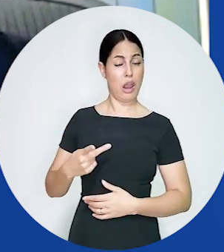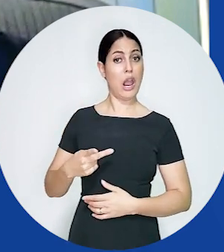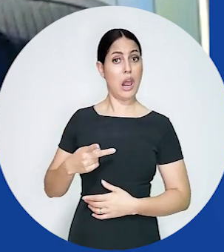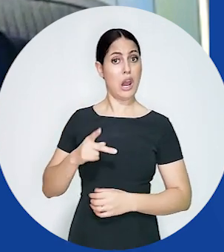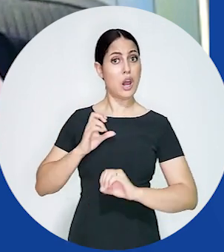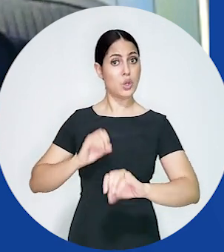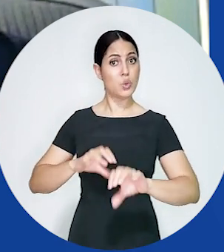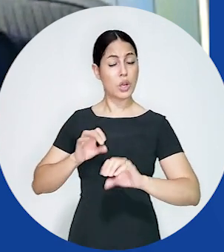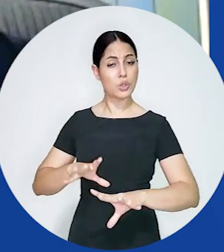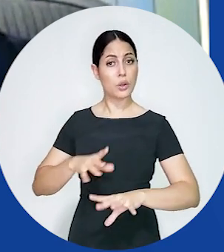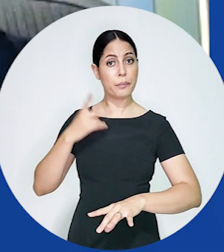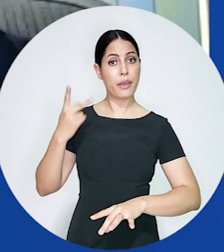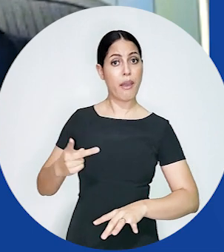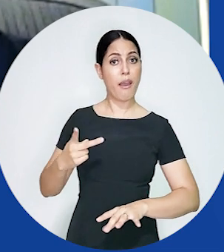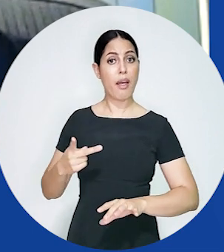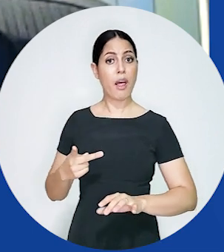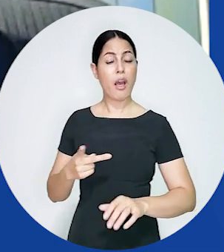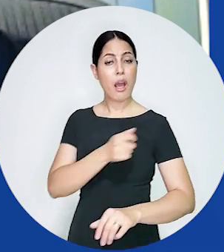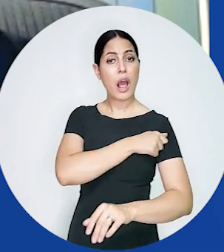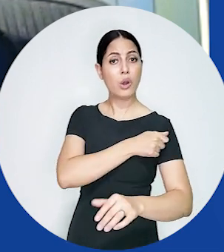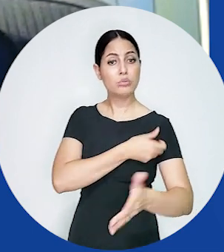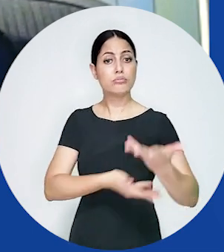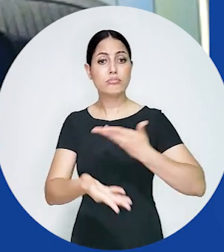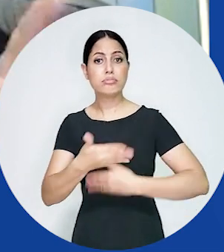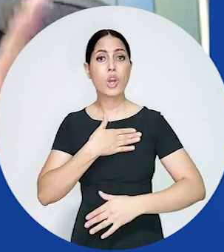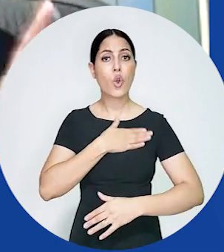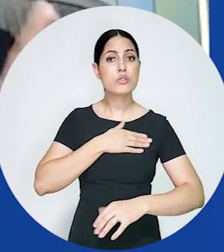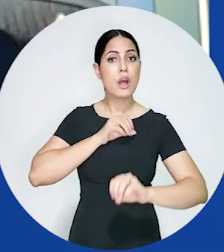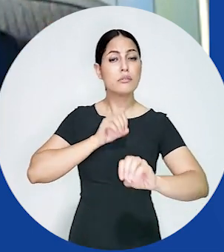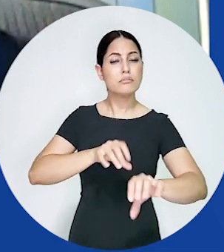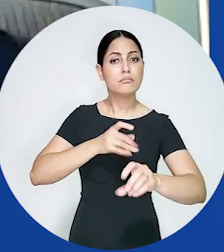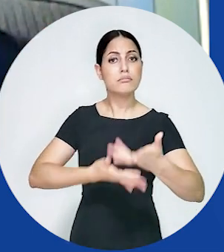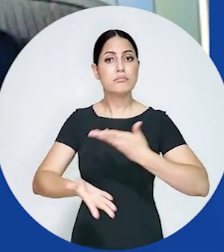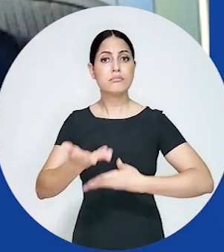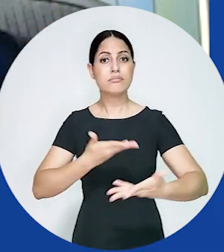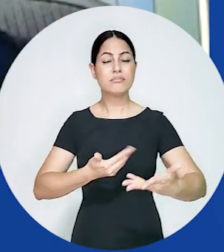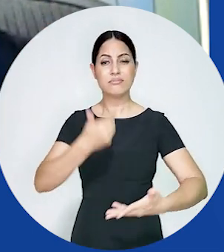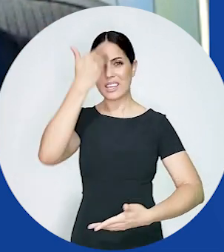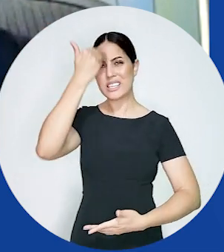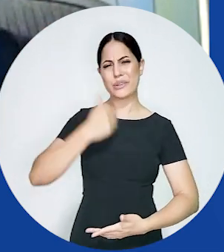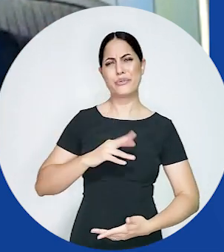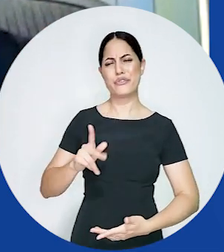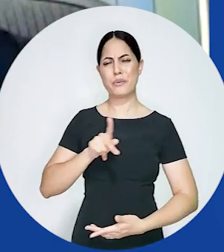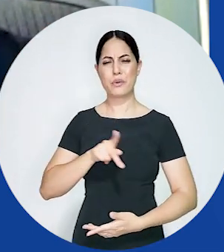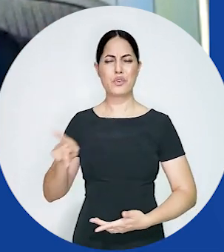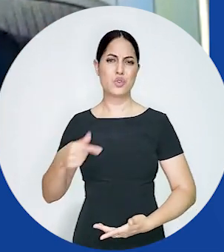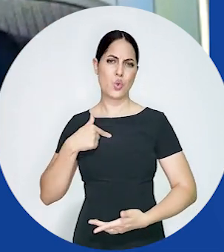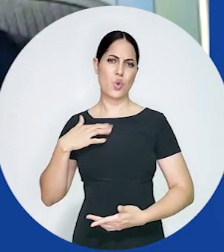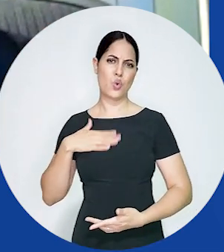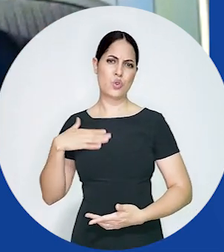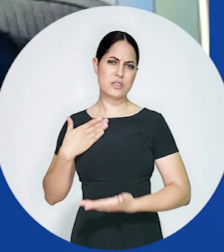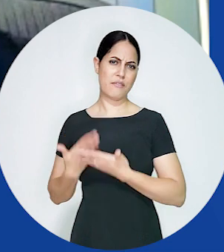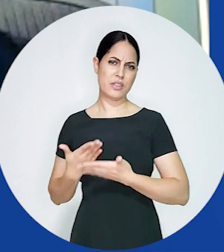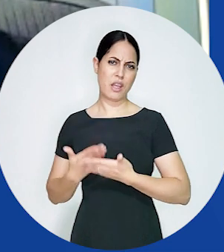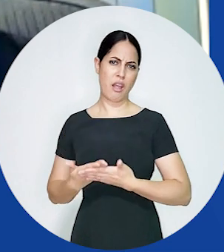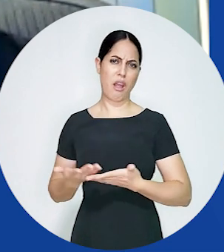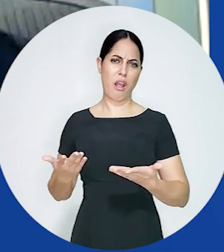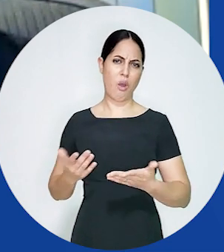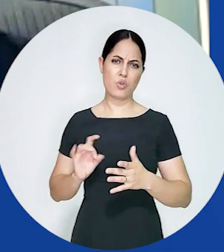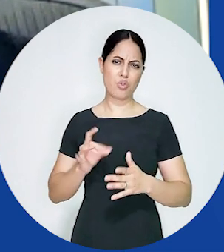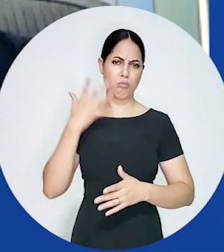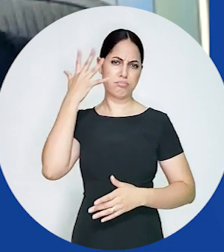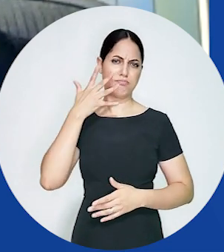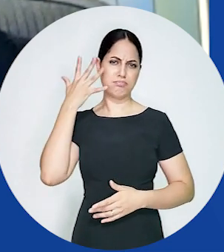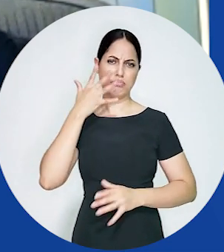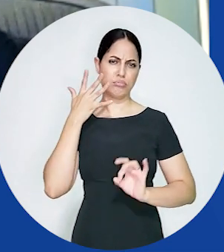educadora, ela gostava do aluno. Para mim, eu gostava da aula, não acompanhar o aluno e tal. O educador que acompanha e